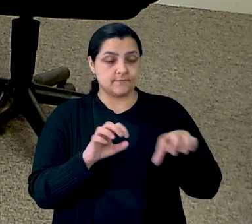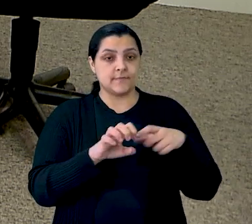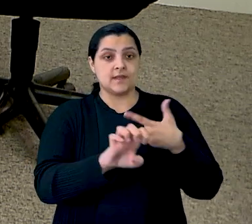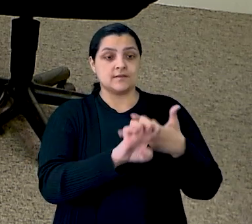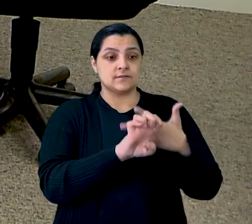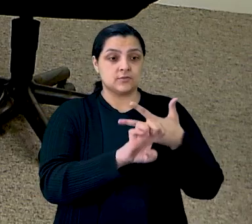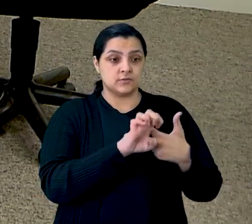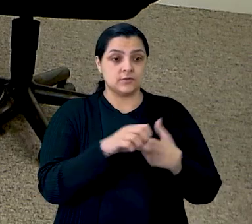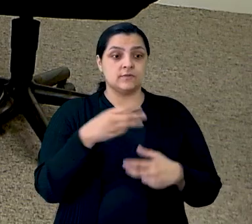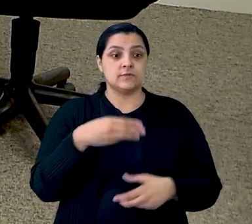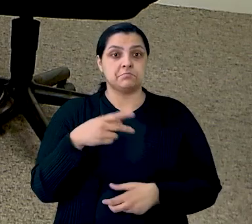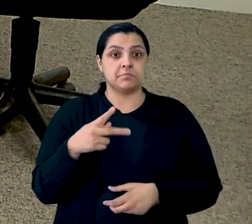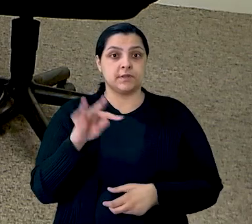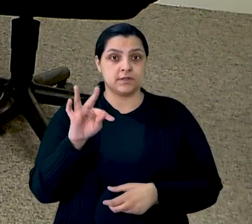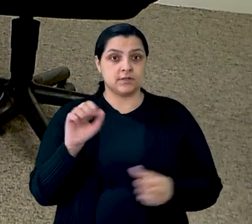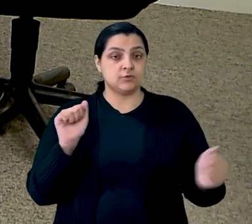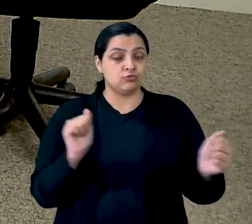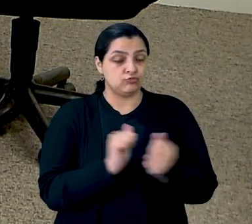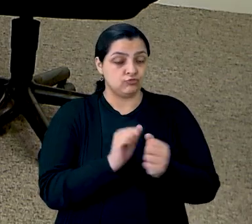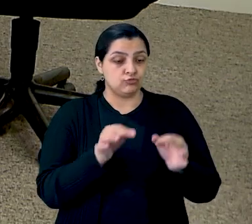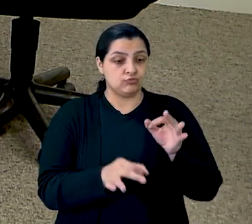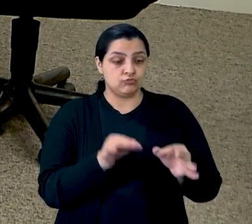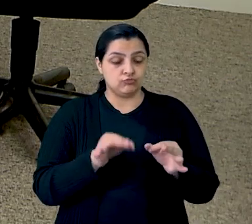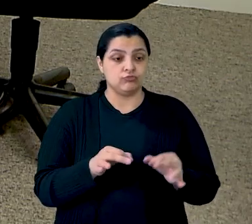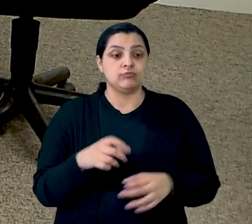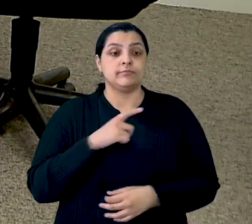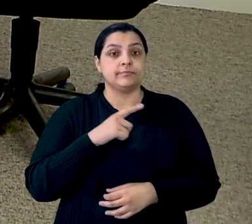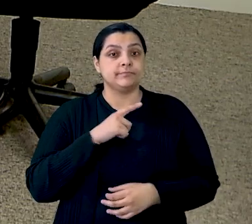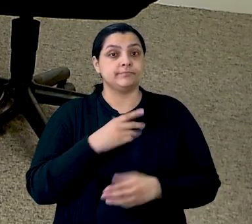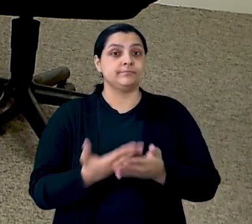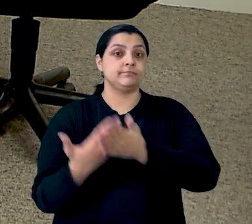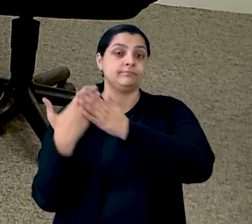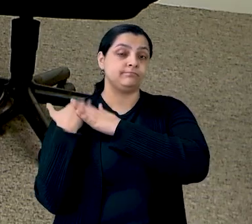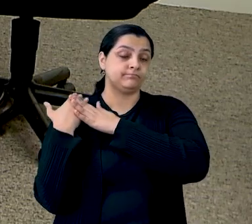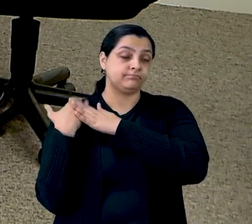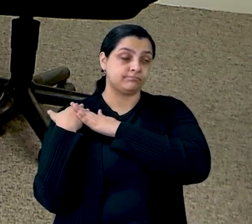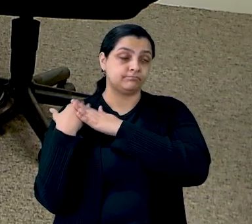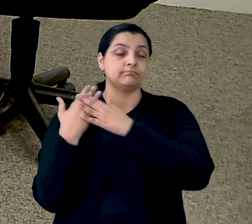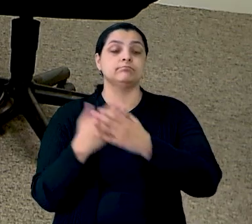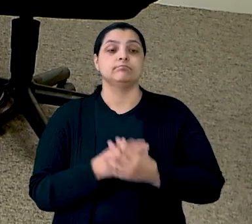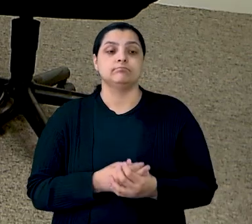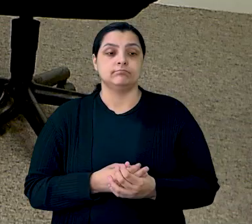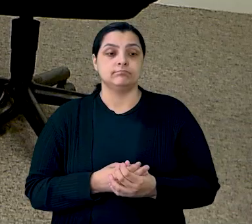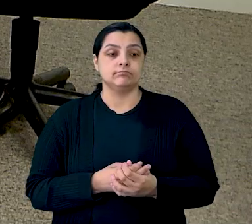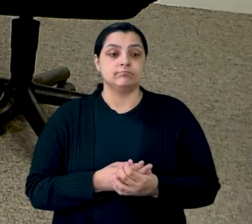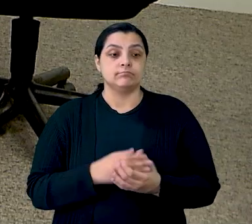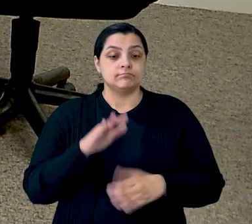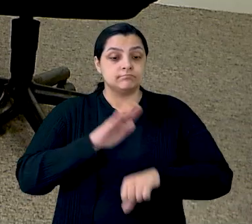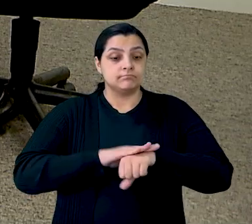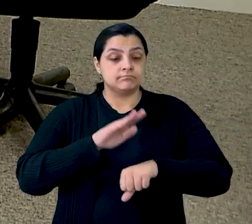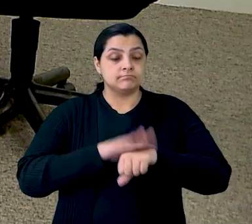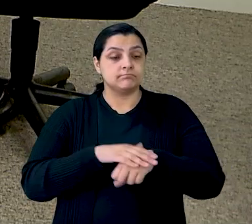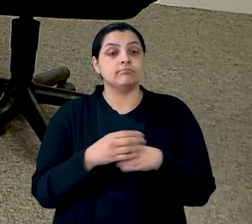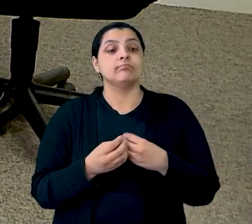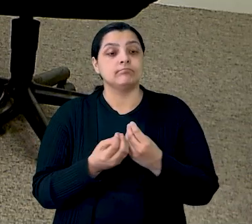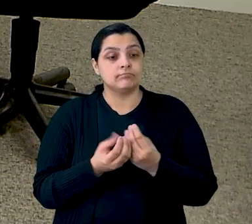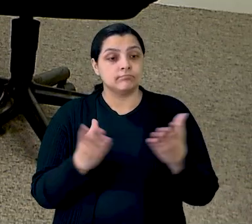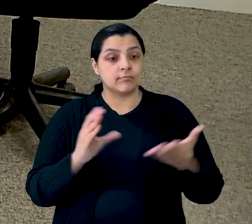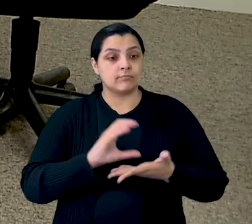seja, o Executivo e o Ministério Público, junto com a Justiça, um tripé que tem um papel de